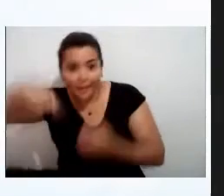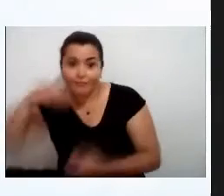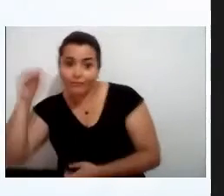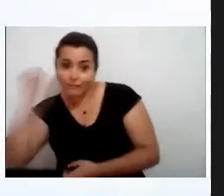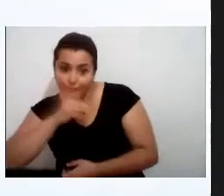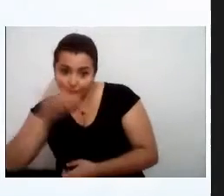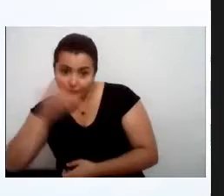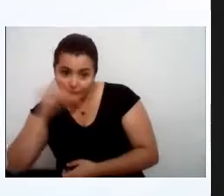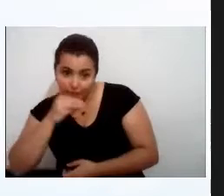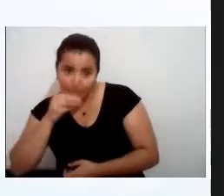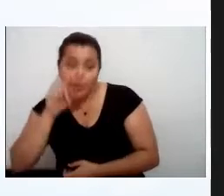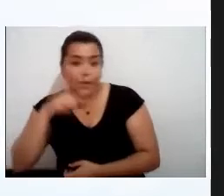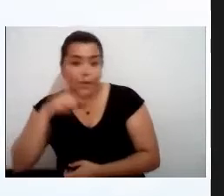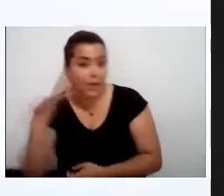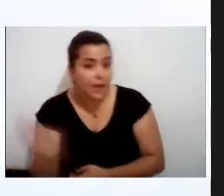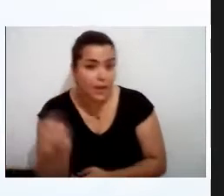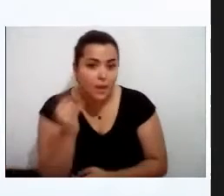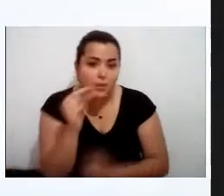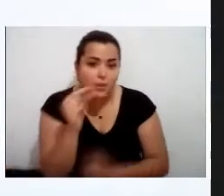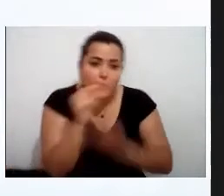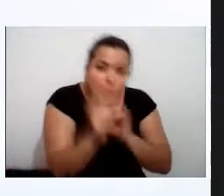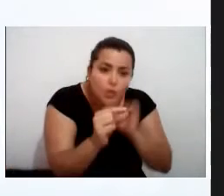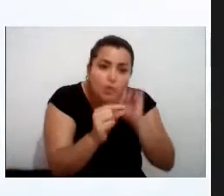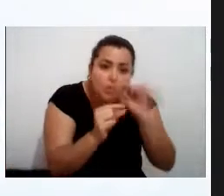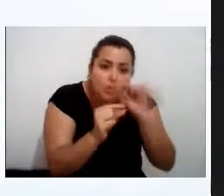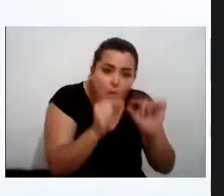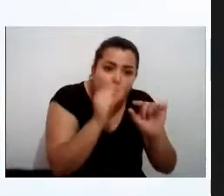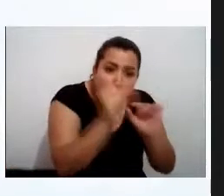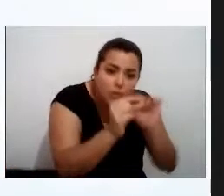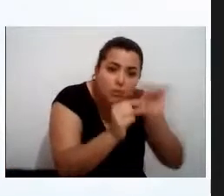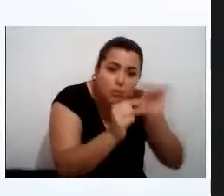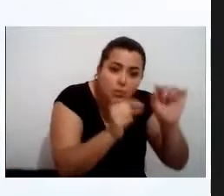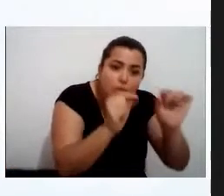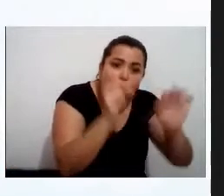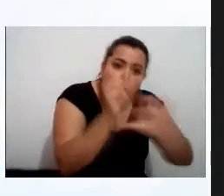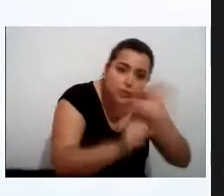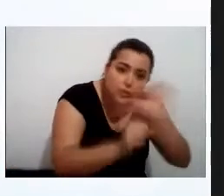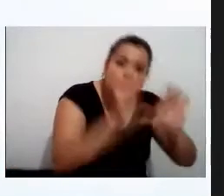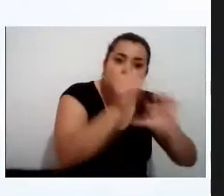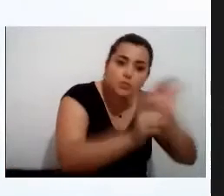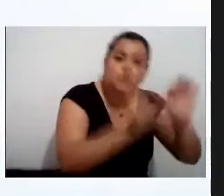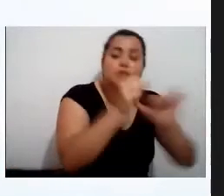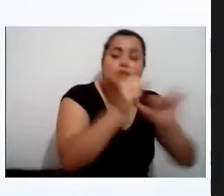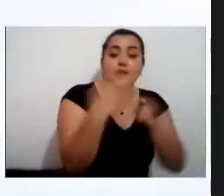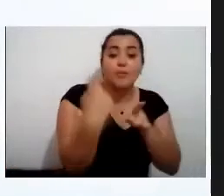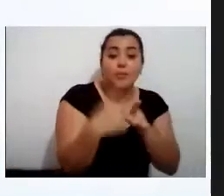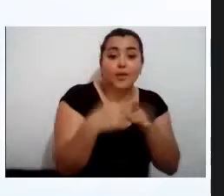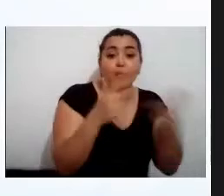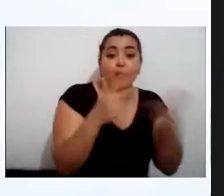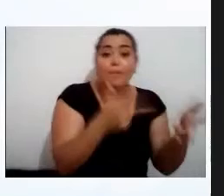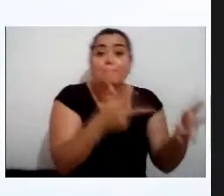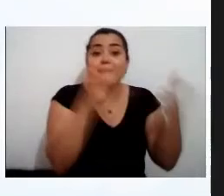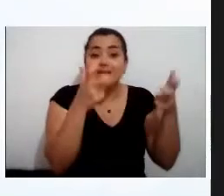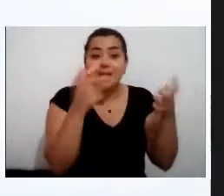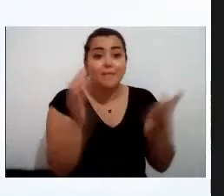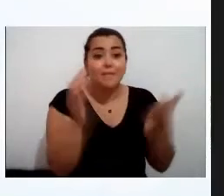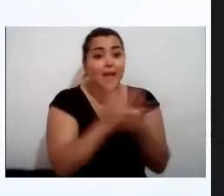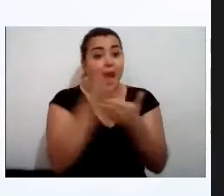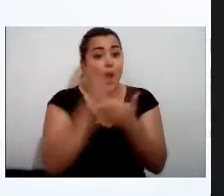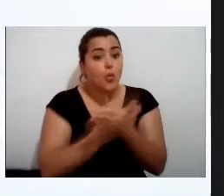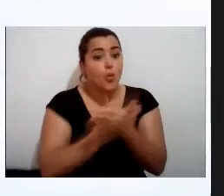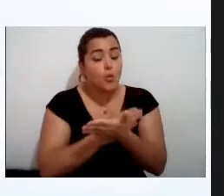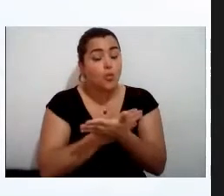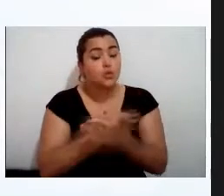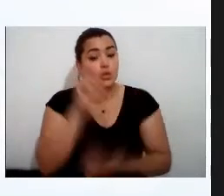ir alterando pontualmente a lei na medida em que se detecta fissuras graves no